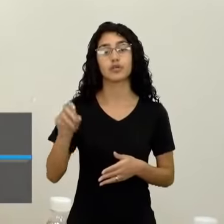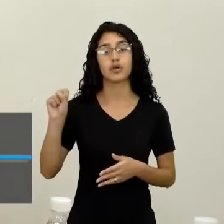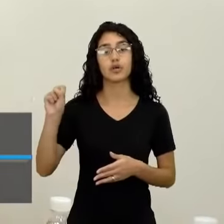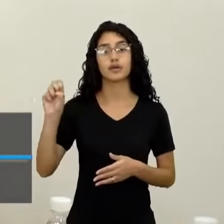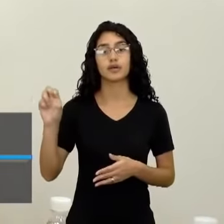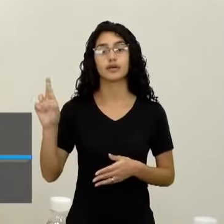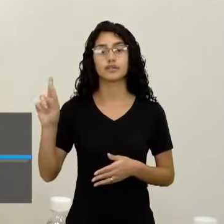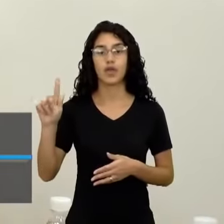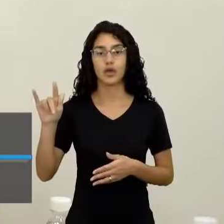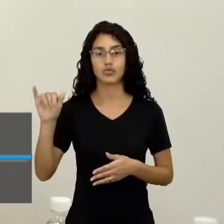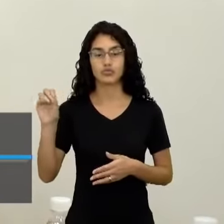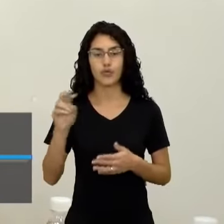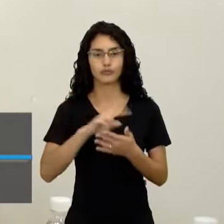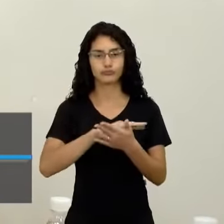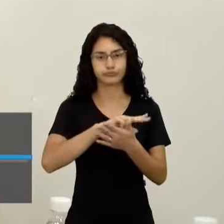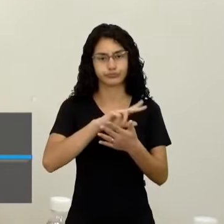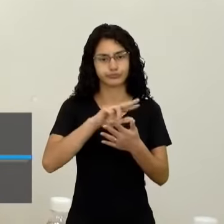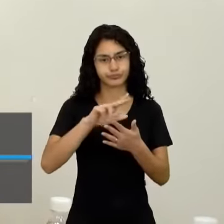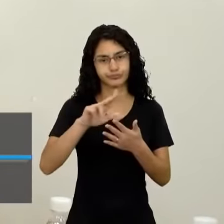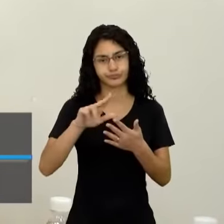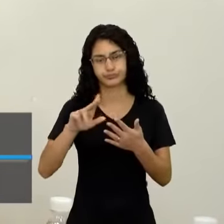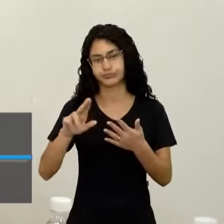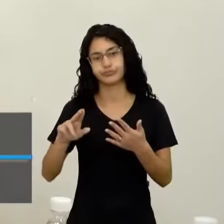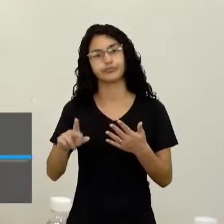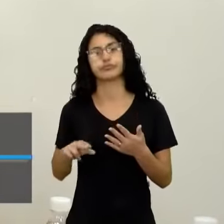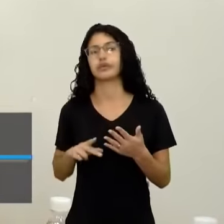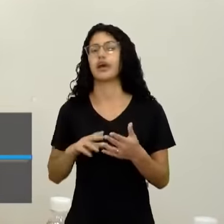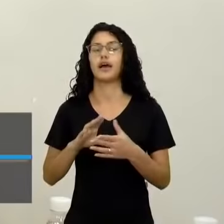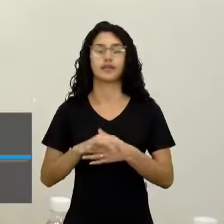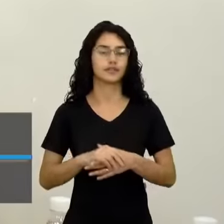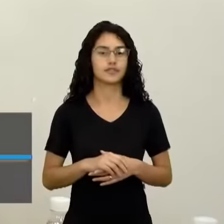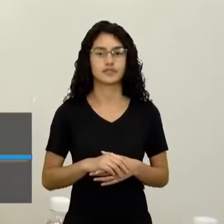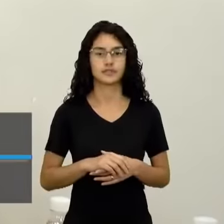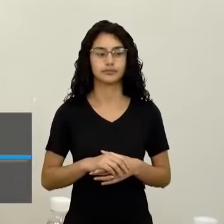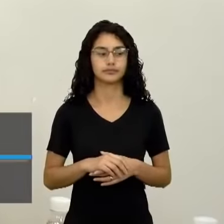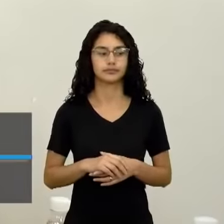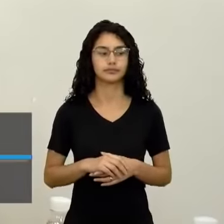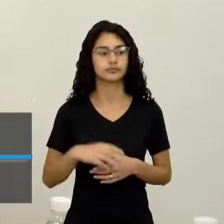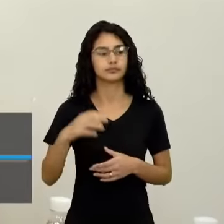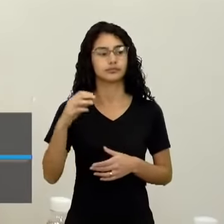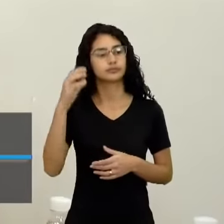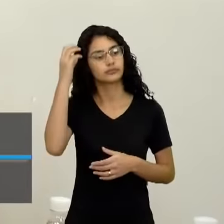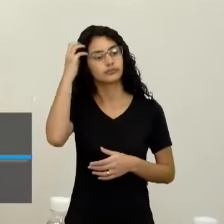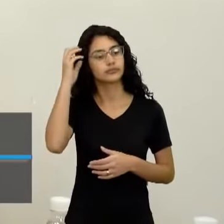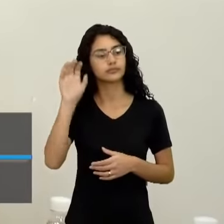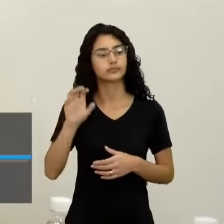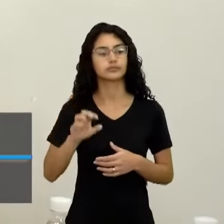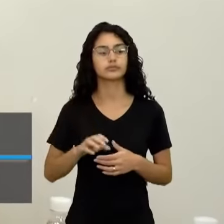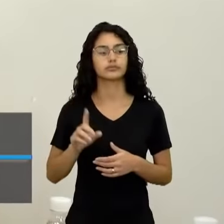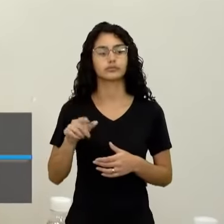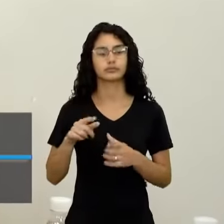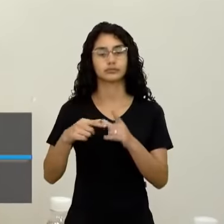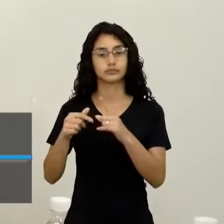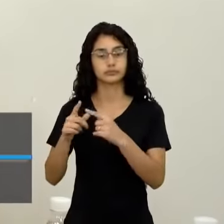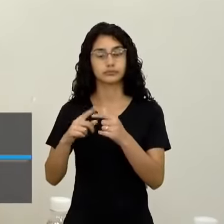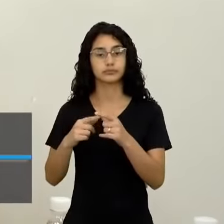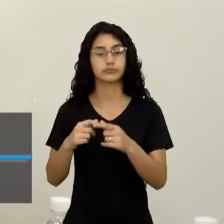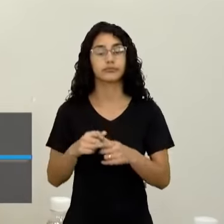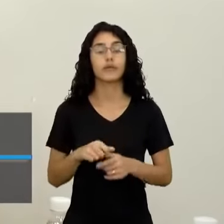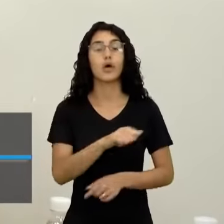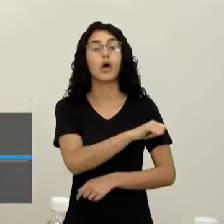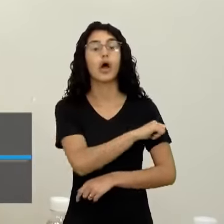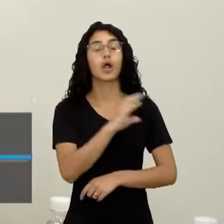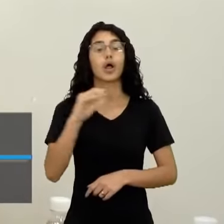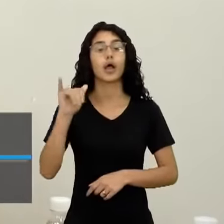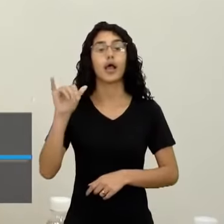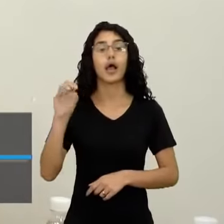Luiz fala assim vários extraordinário A Culpa é das Estrelas etc já o Caio Caio Oliveira né da